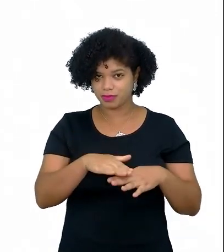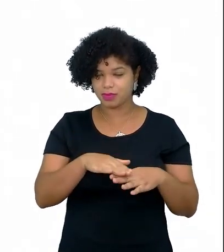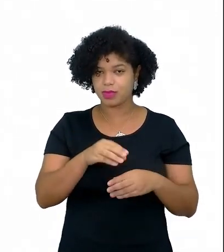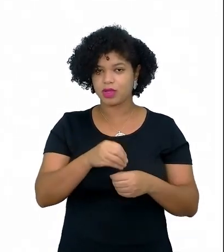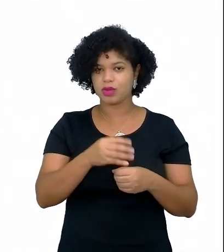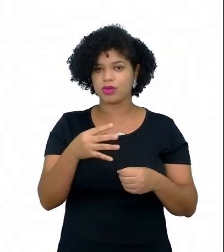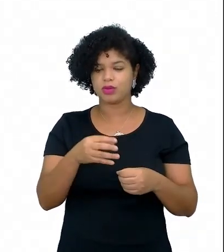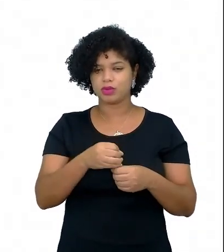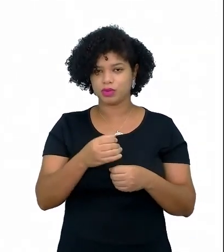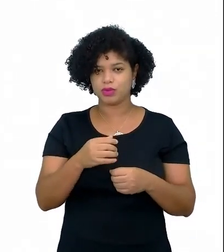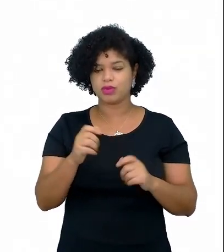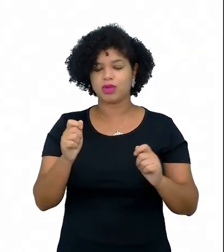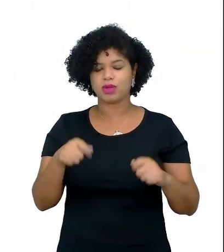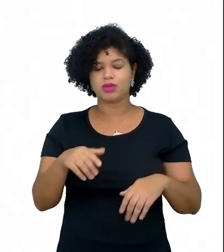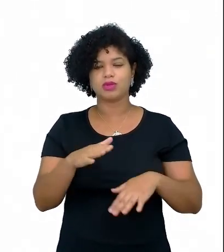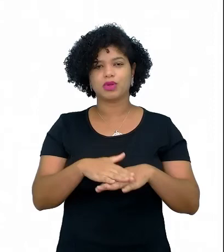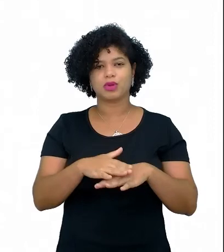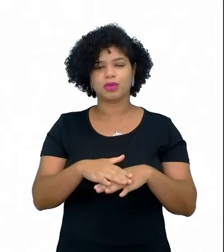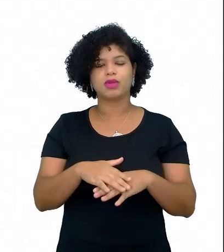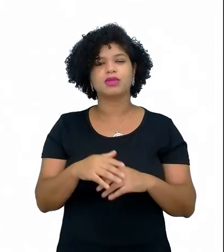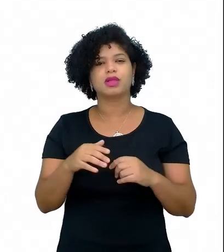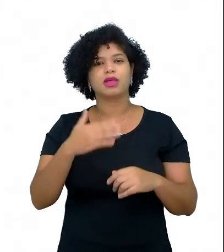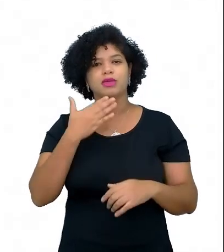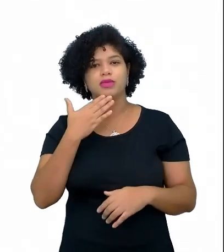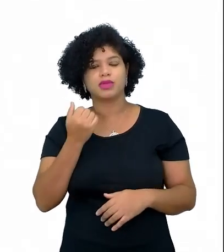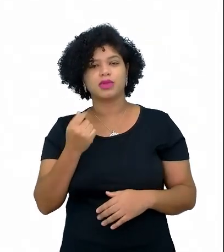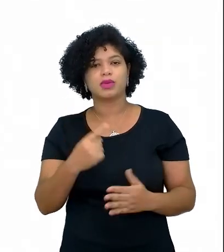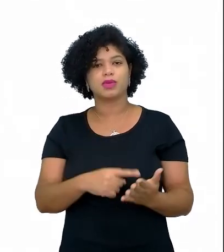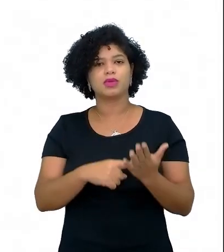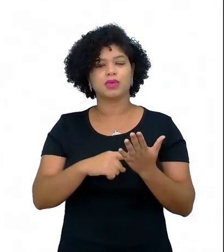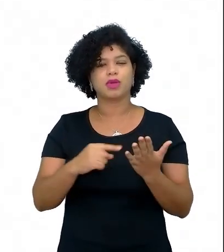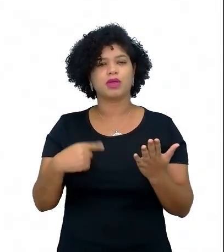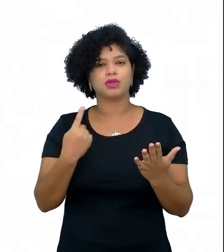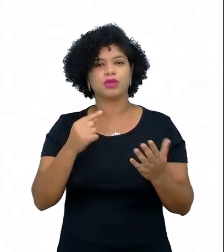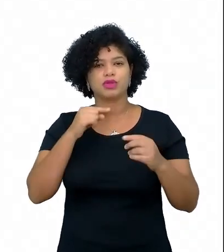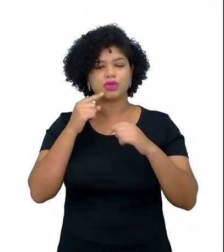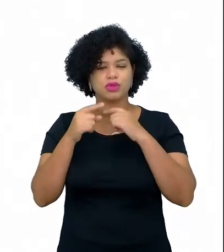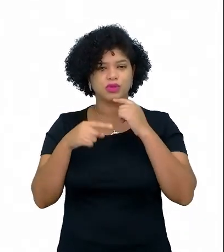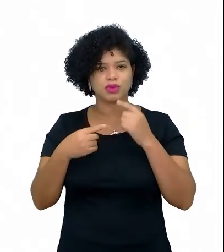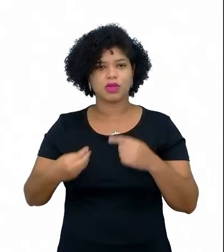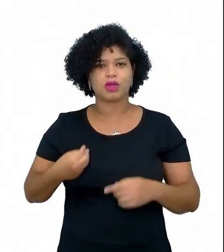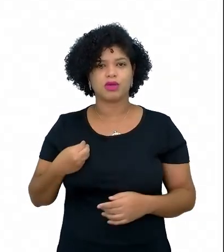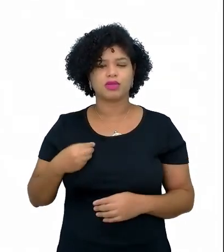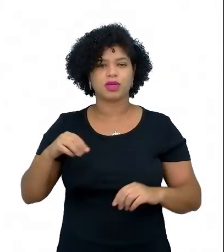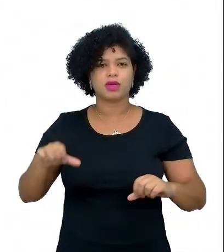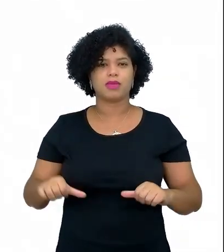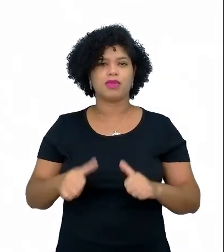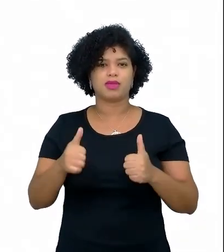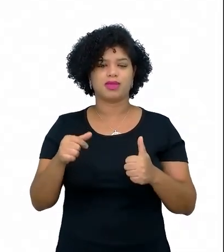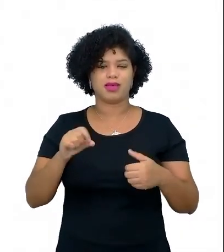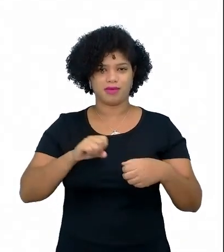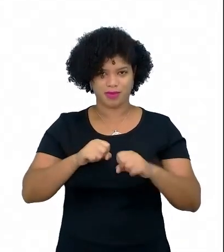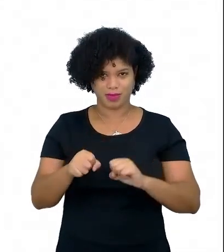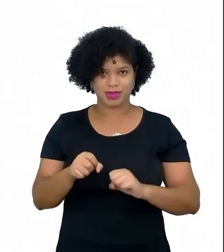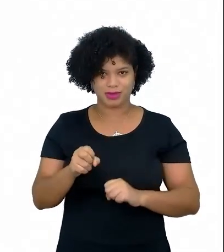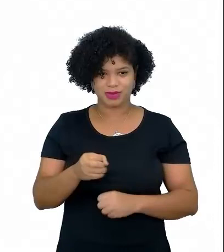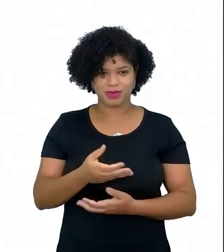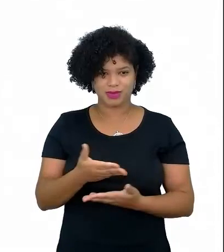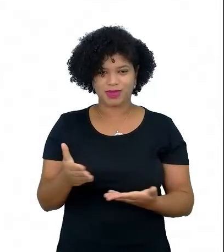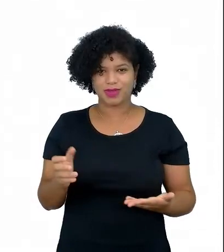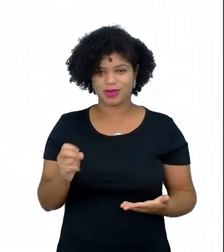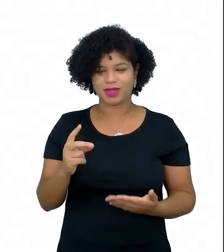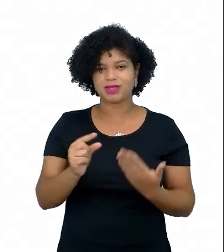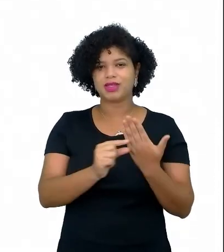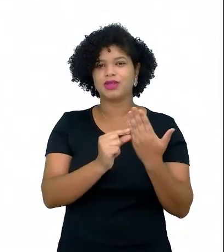conteúdos, trabalhem um pouquinho mais com eles, mostrem para nós as dúvidas que vocês têm para a gente melhorar essa formação de vocês. Né? As